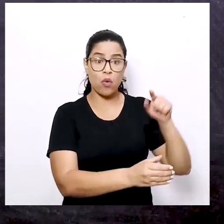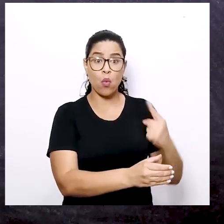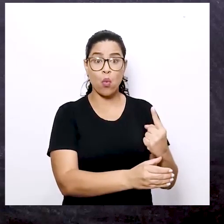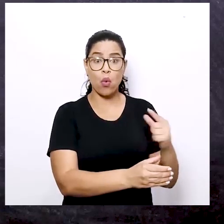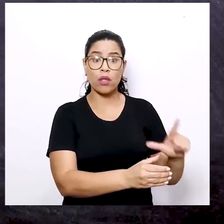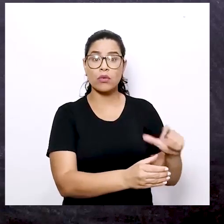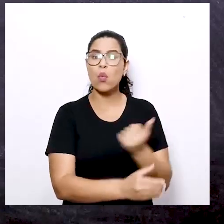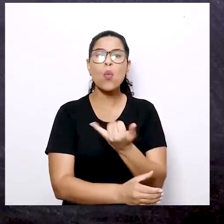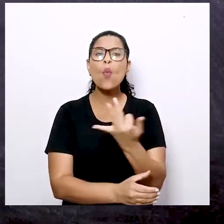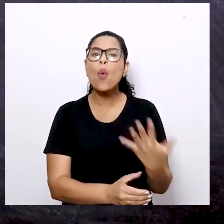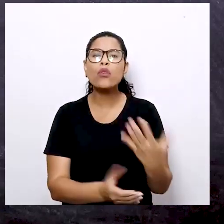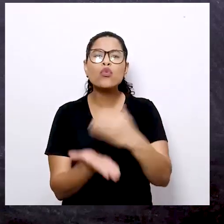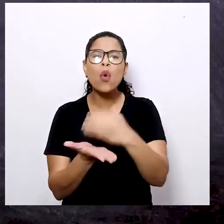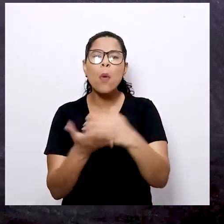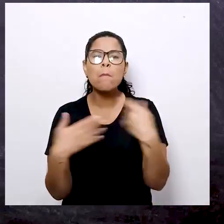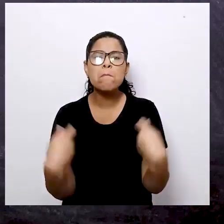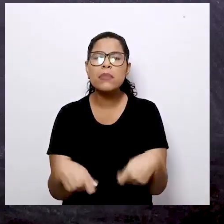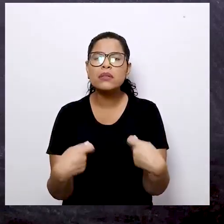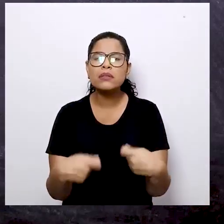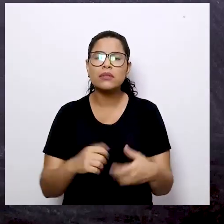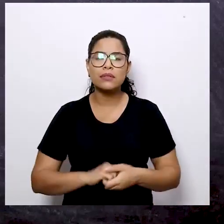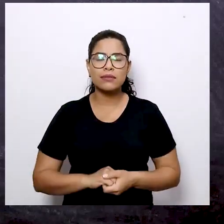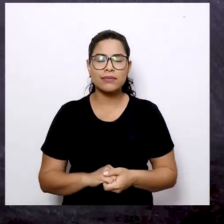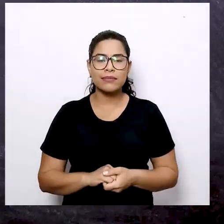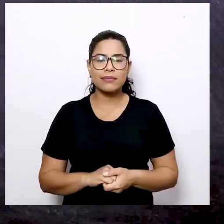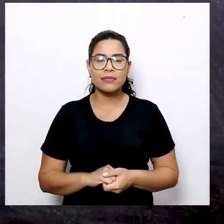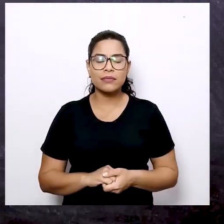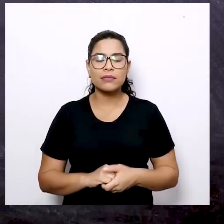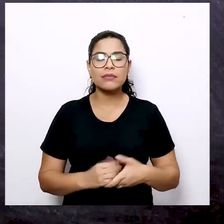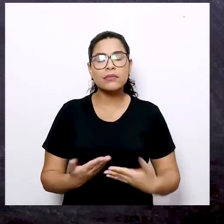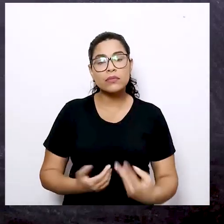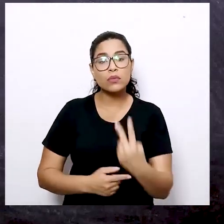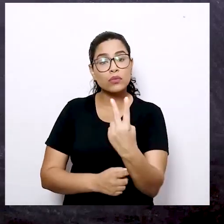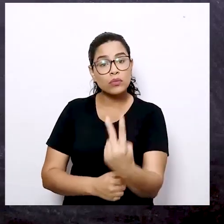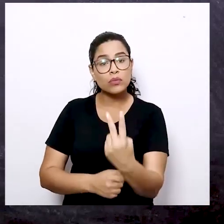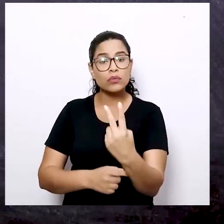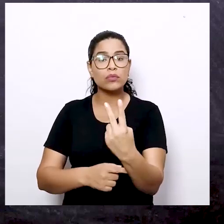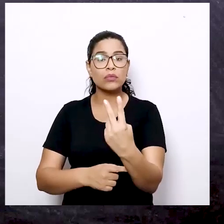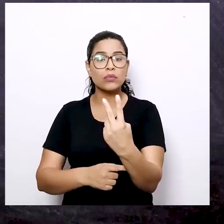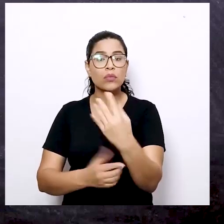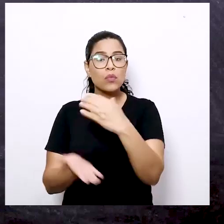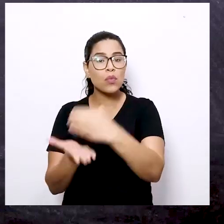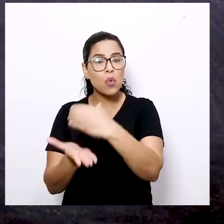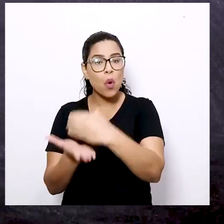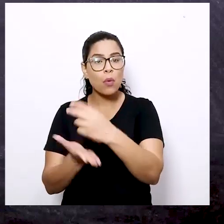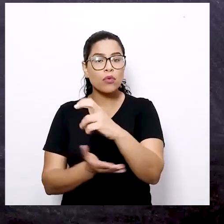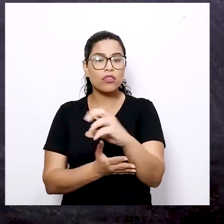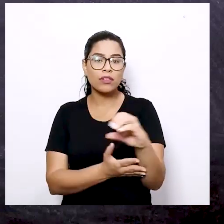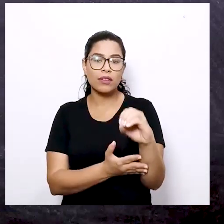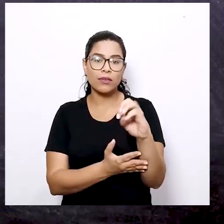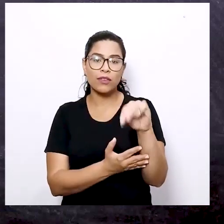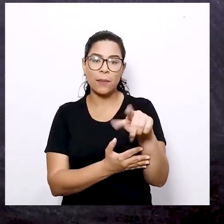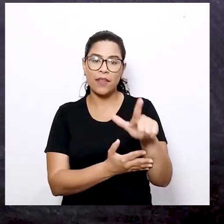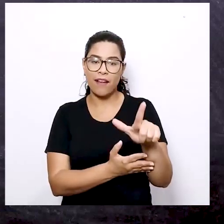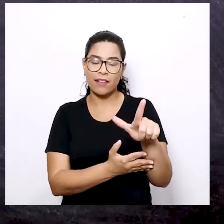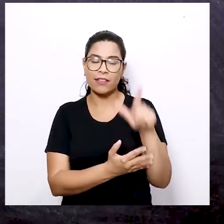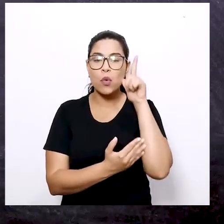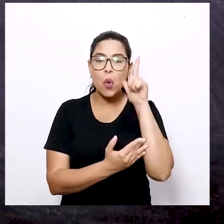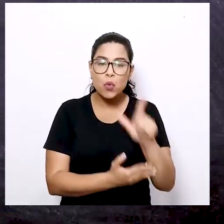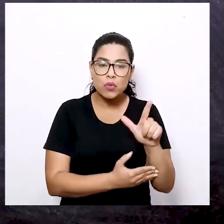eu precisaria de 2 copos destes daqui cheios para conseguir encher uma garrafa de 1